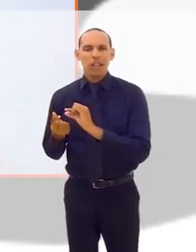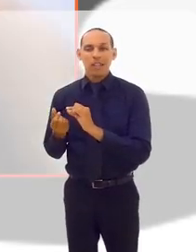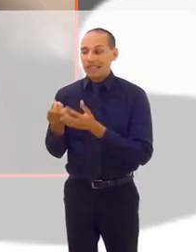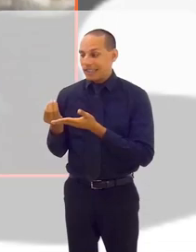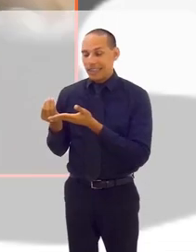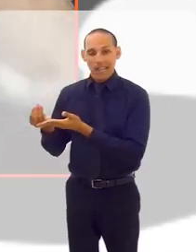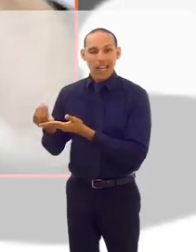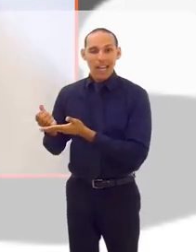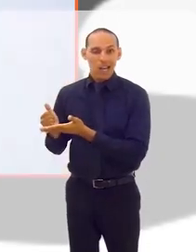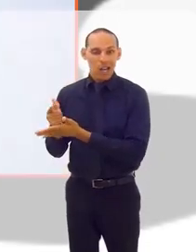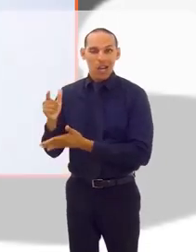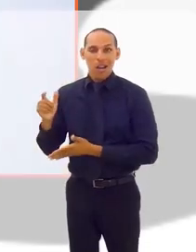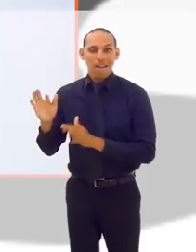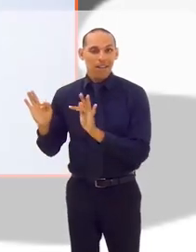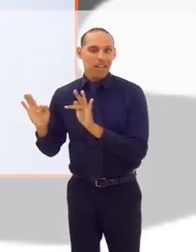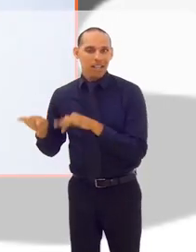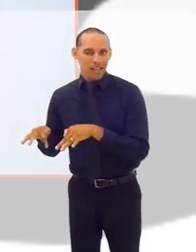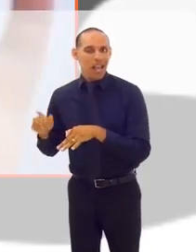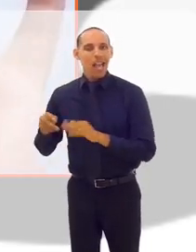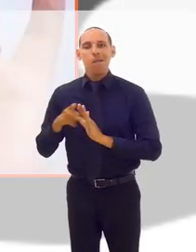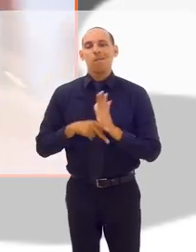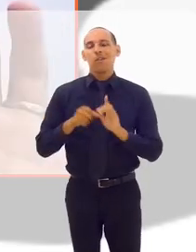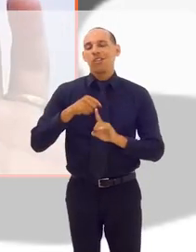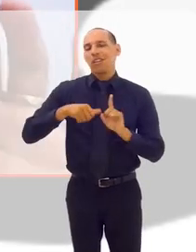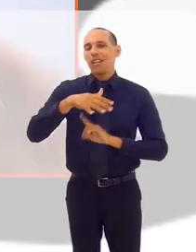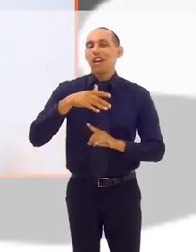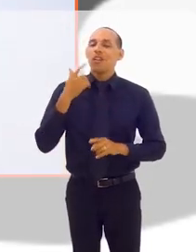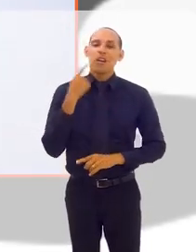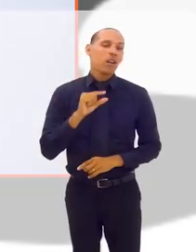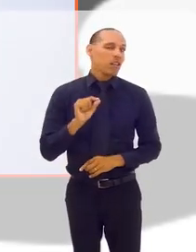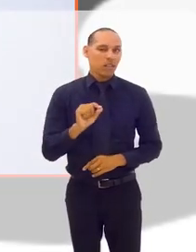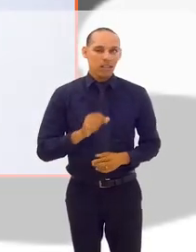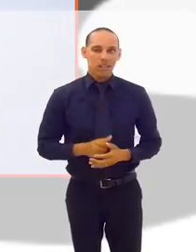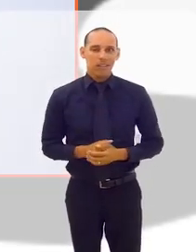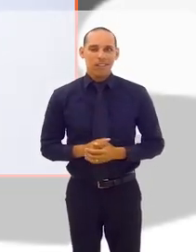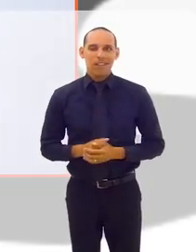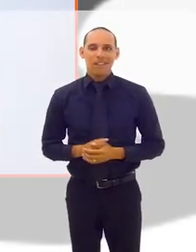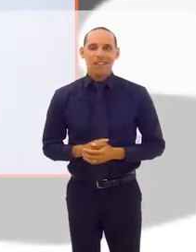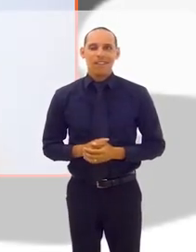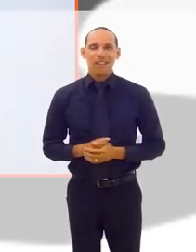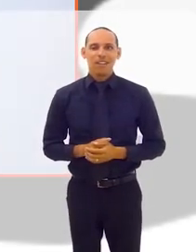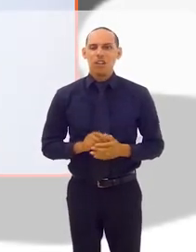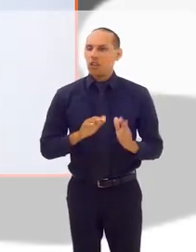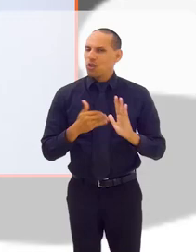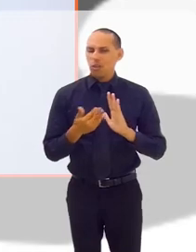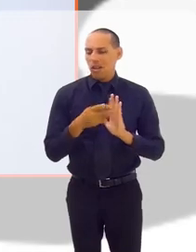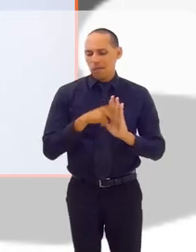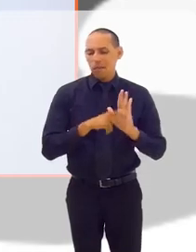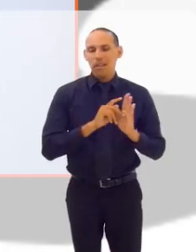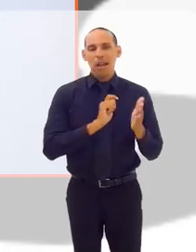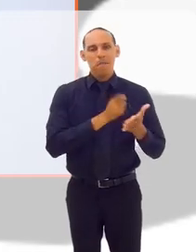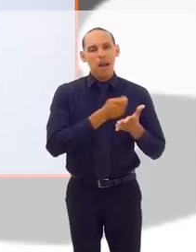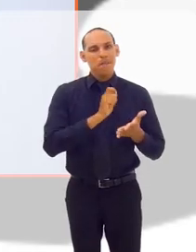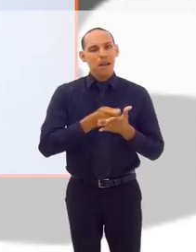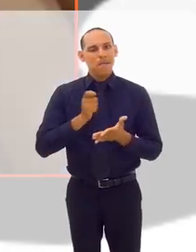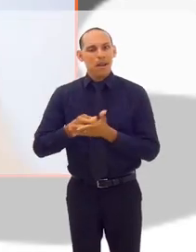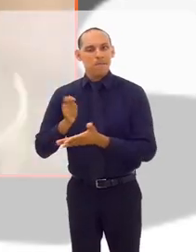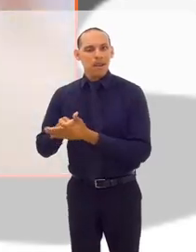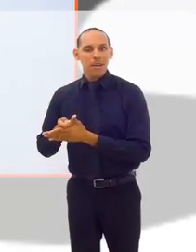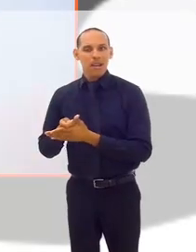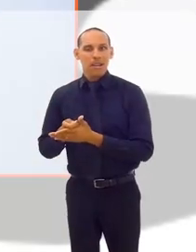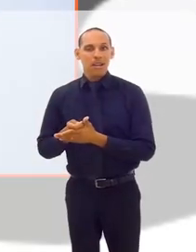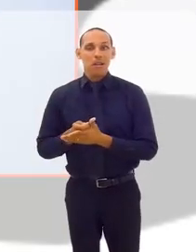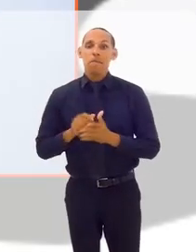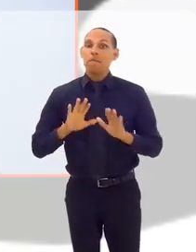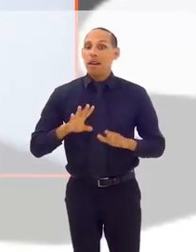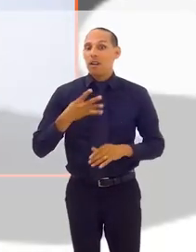renda, ao consumidor final num projeto social, você consegue custear todo o projeto,